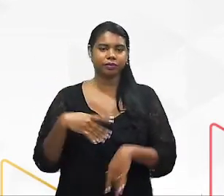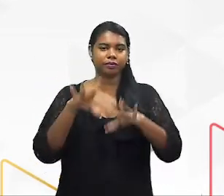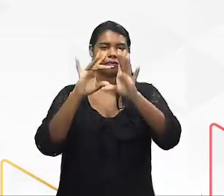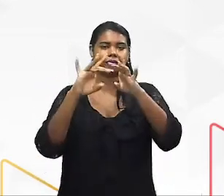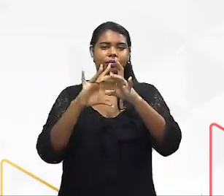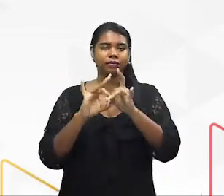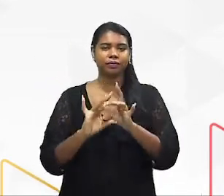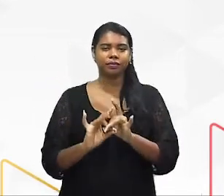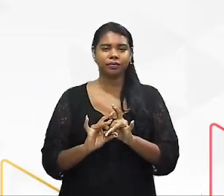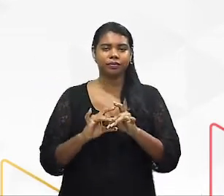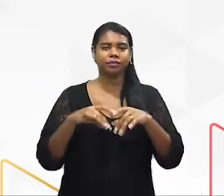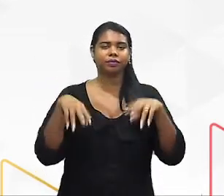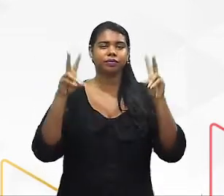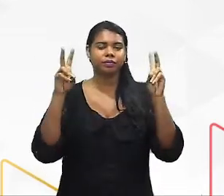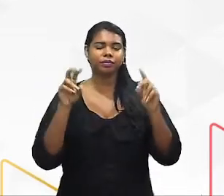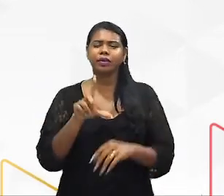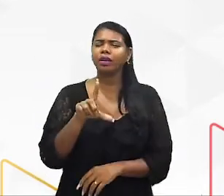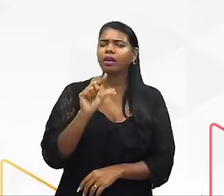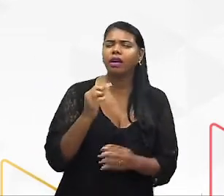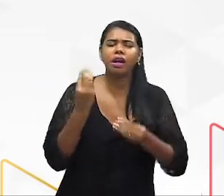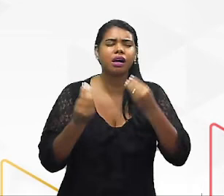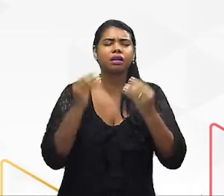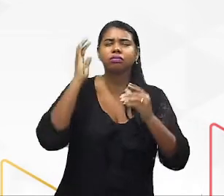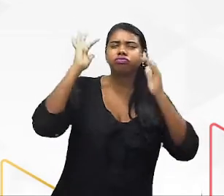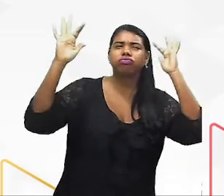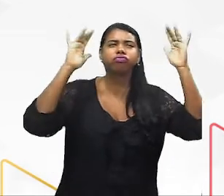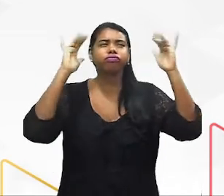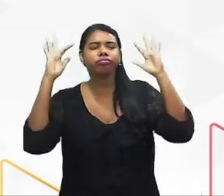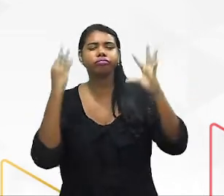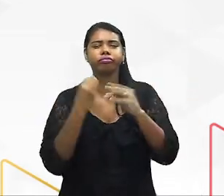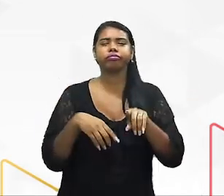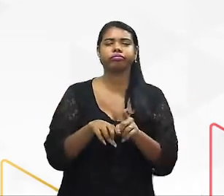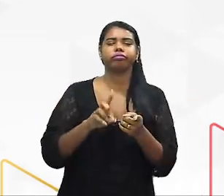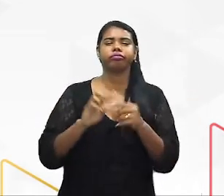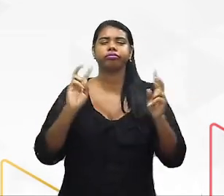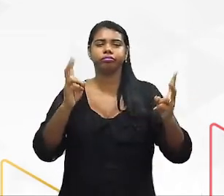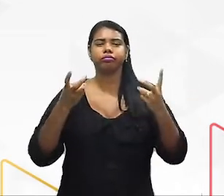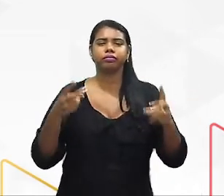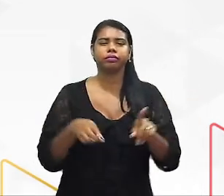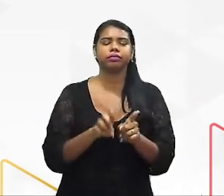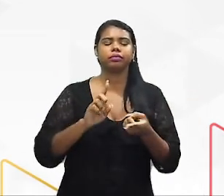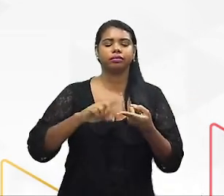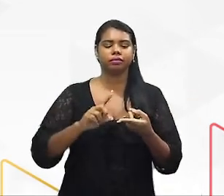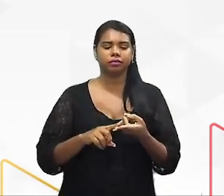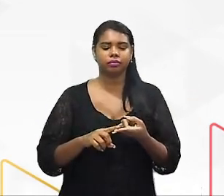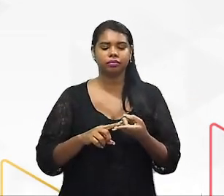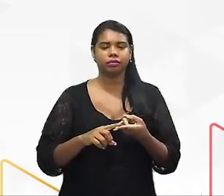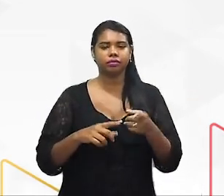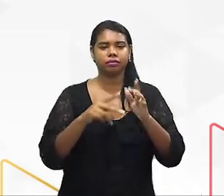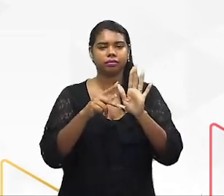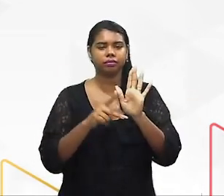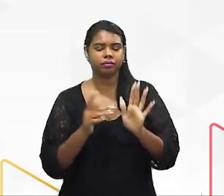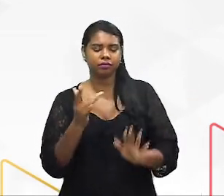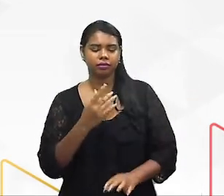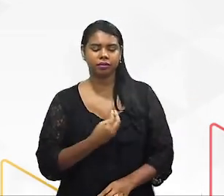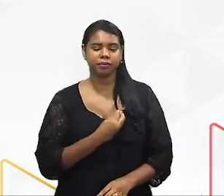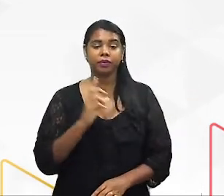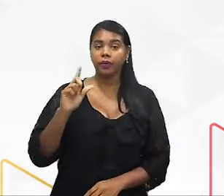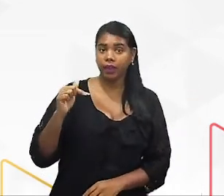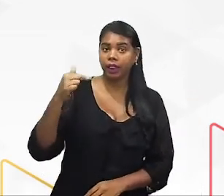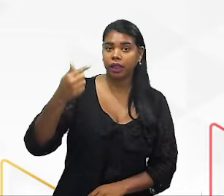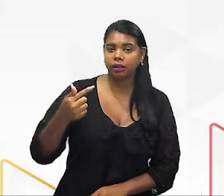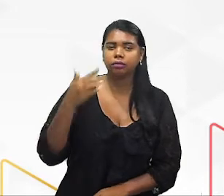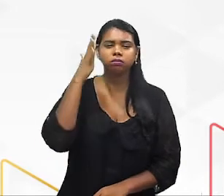essa história, não é, de escolhas e sonhos dentro da perspectiva aí desse projeto de vida. Depois, a